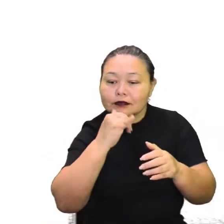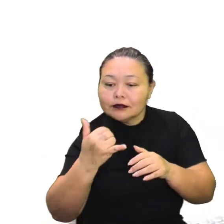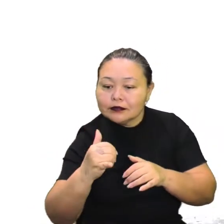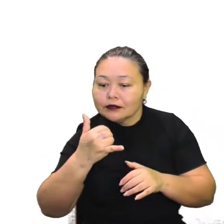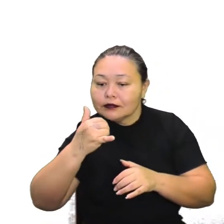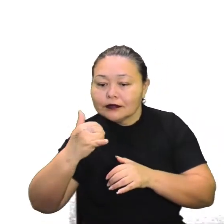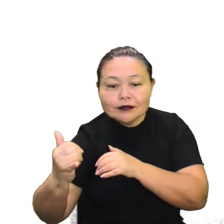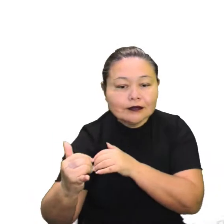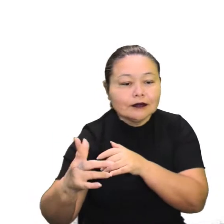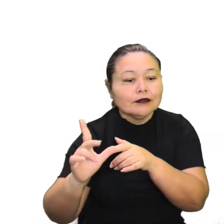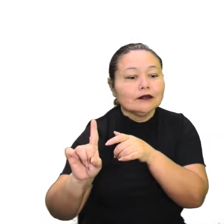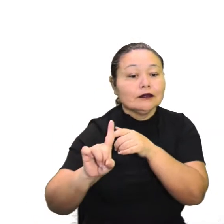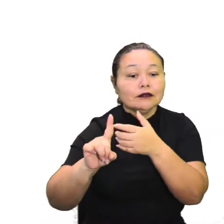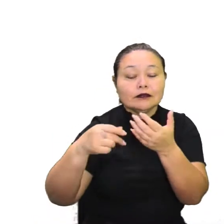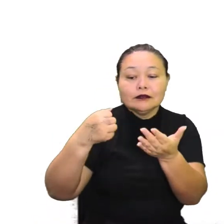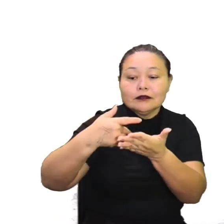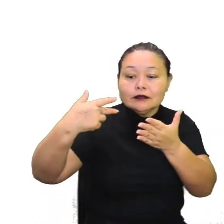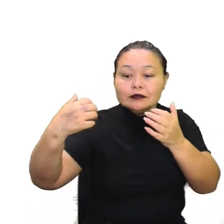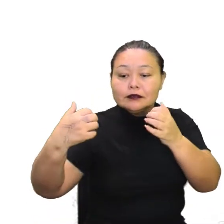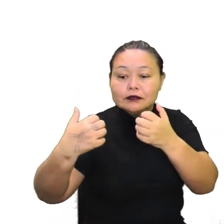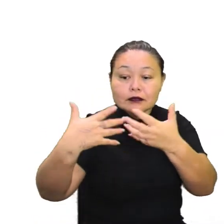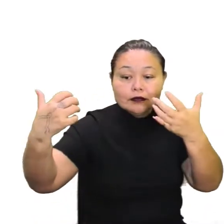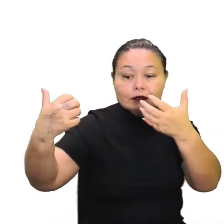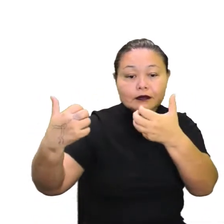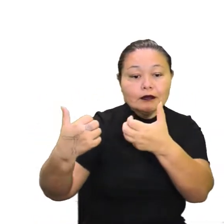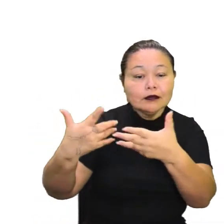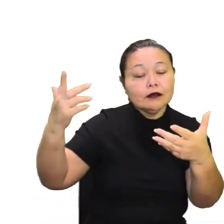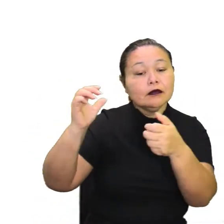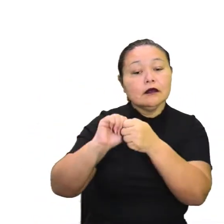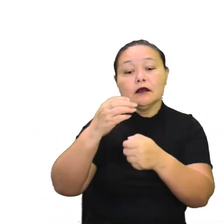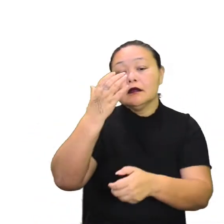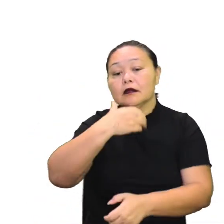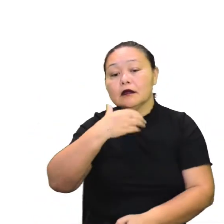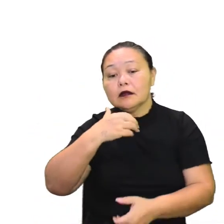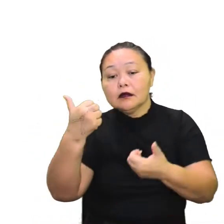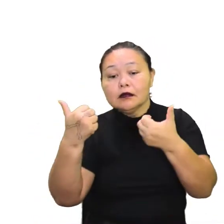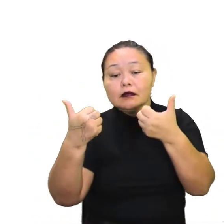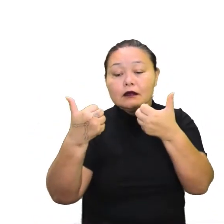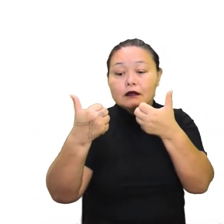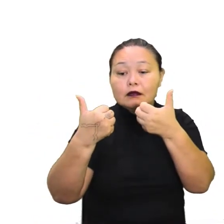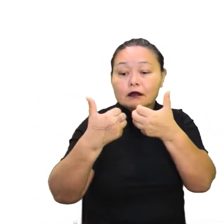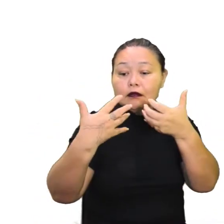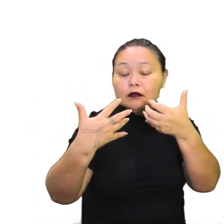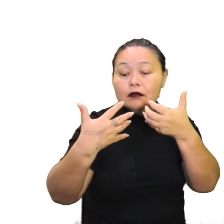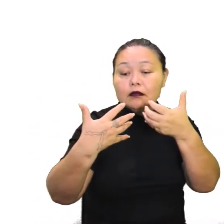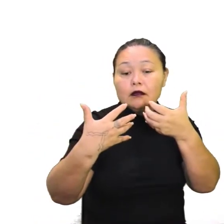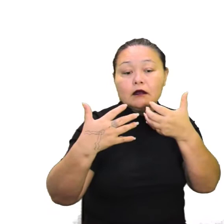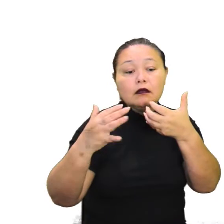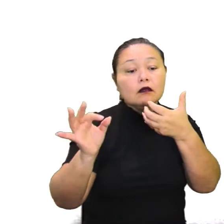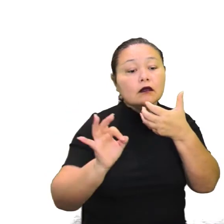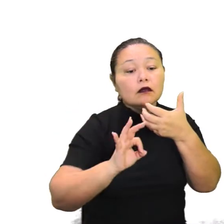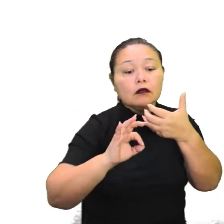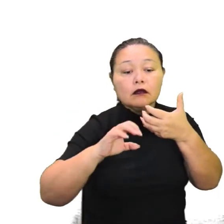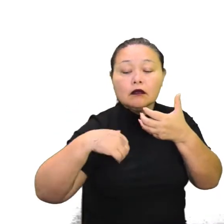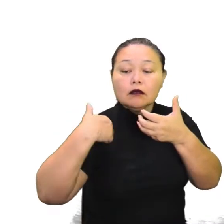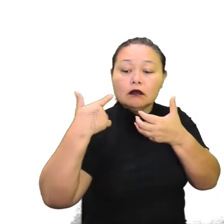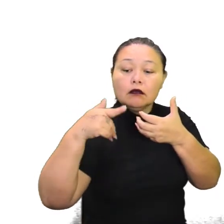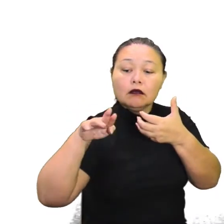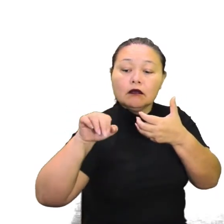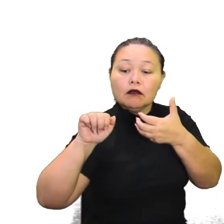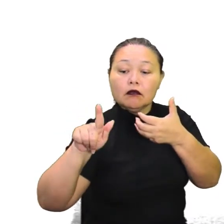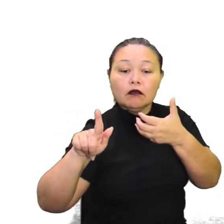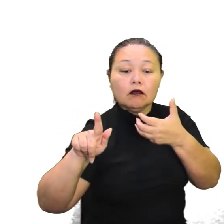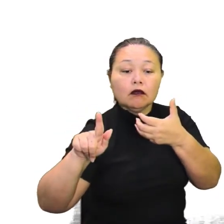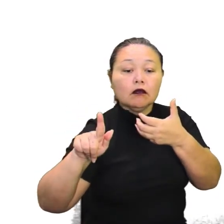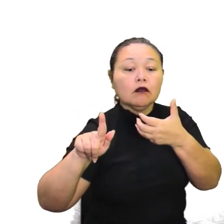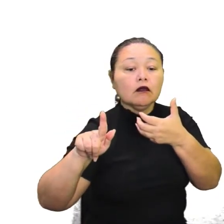estivessem eletrizadas, chocando-se umas às outras. Uma maçã atirada sem força roçou as costas